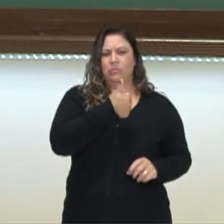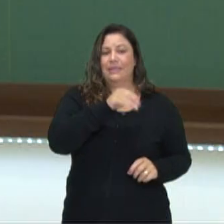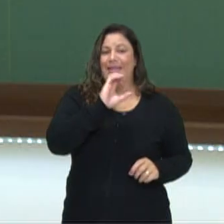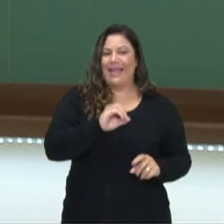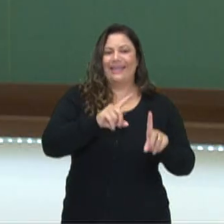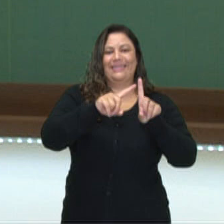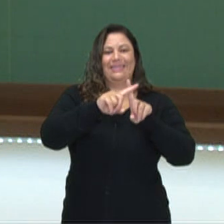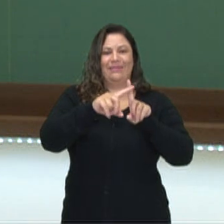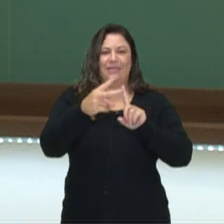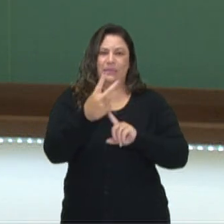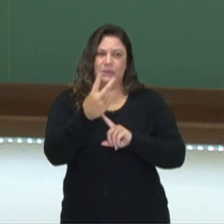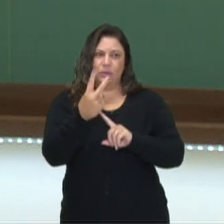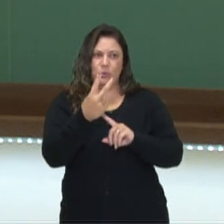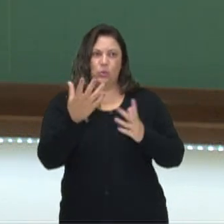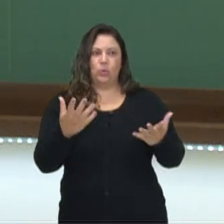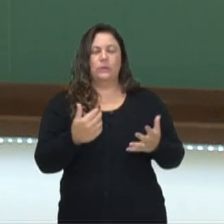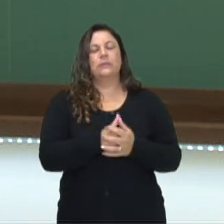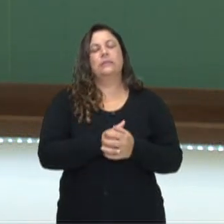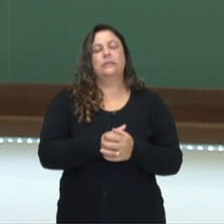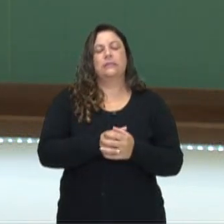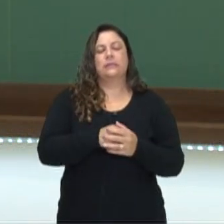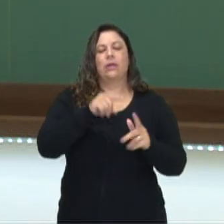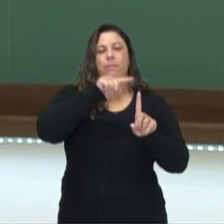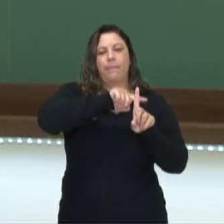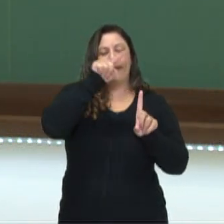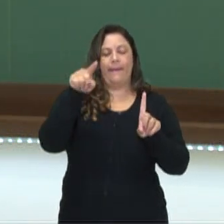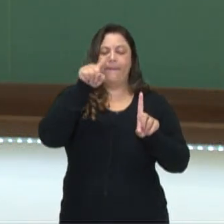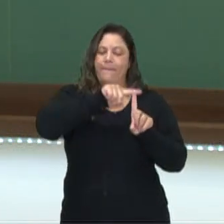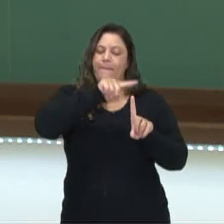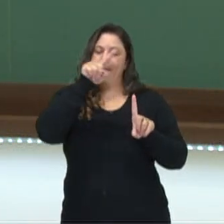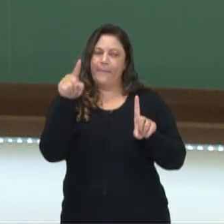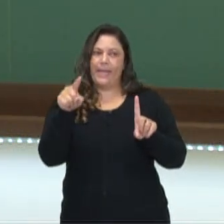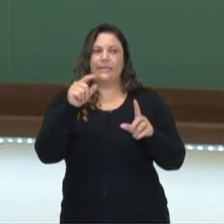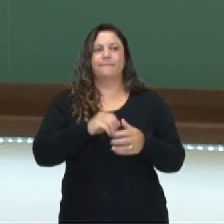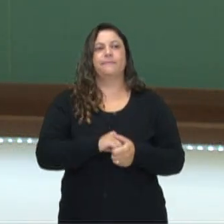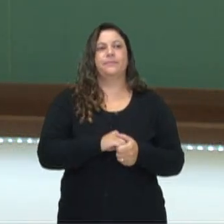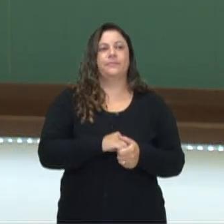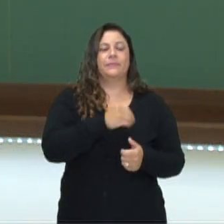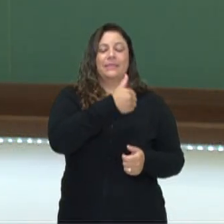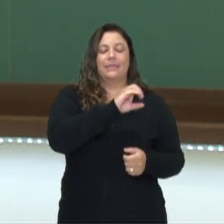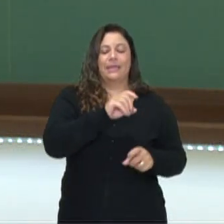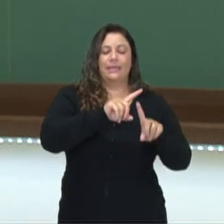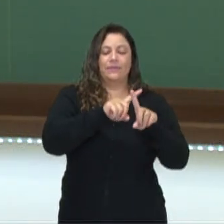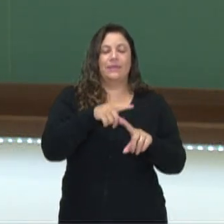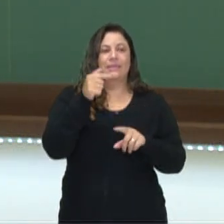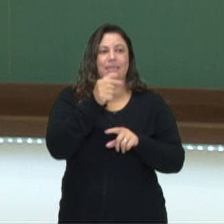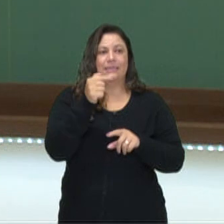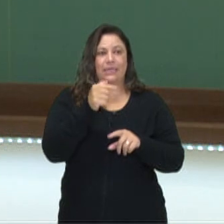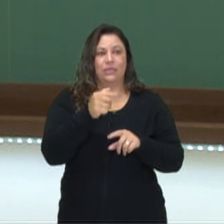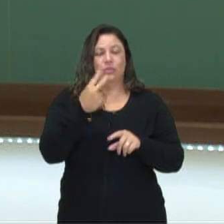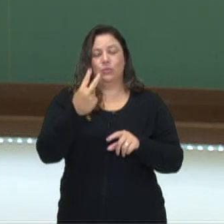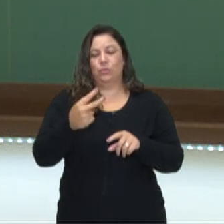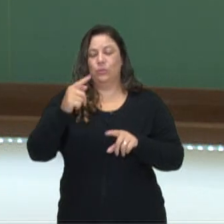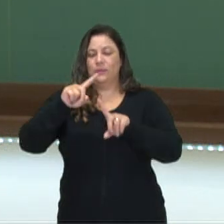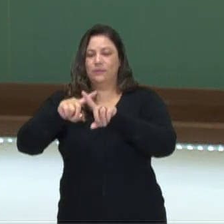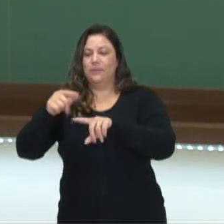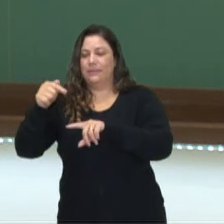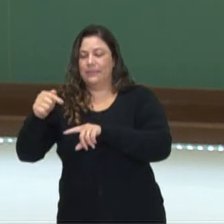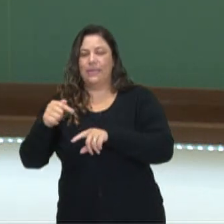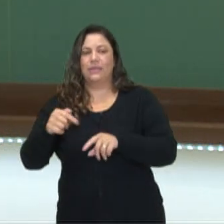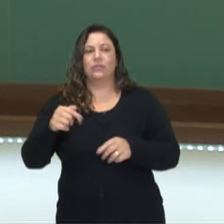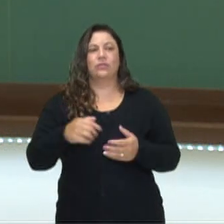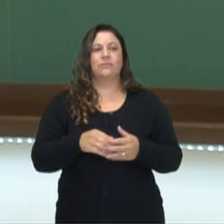mais 2, faço a distributiva, que vai dar 10 vezes 7, 2 vezes 7, 70 com